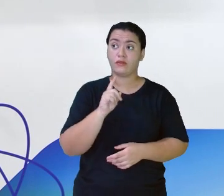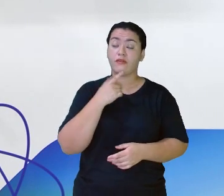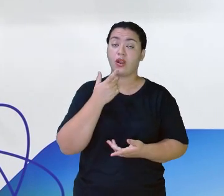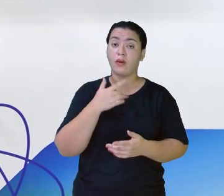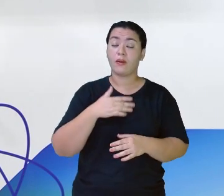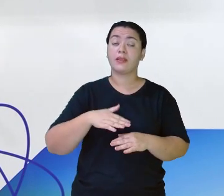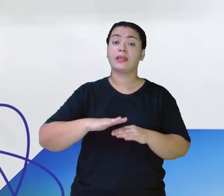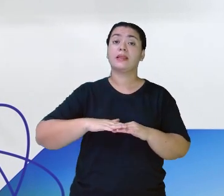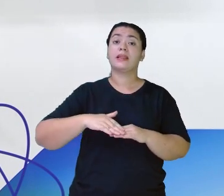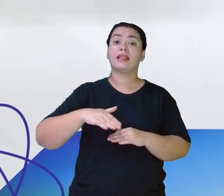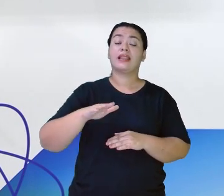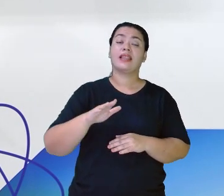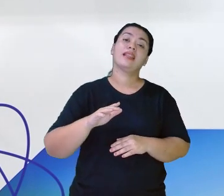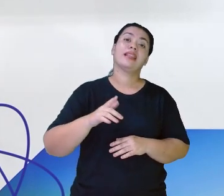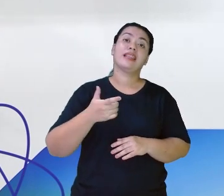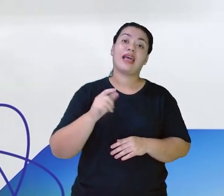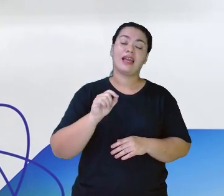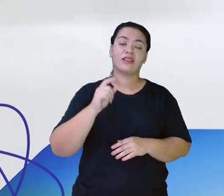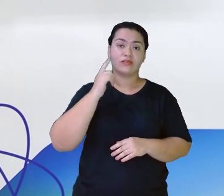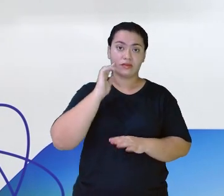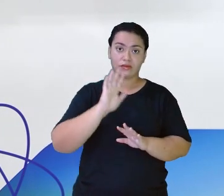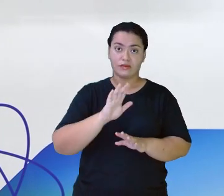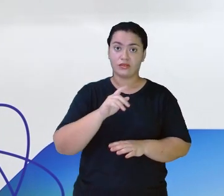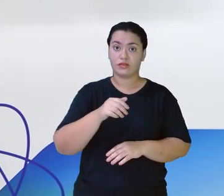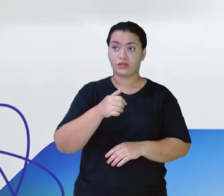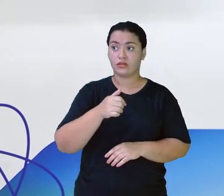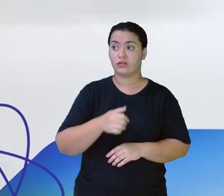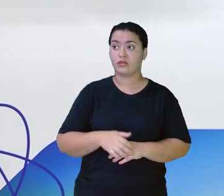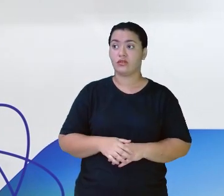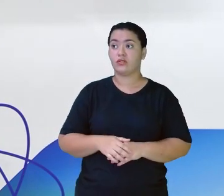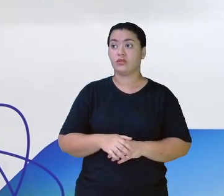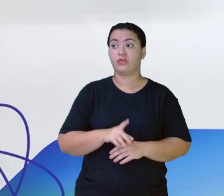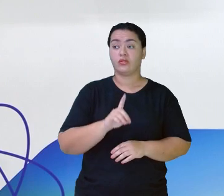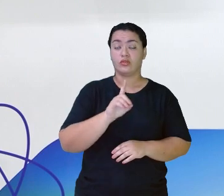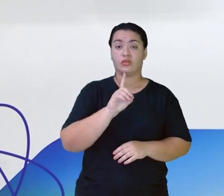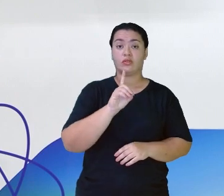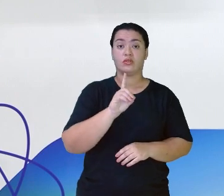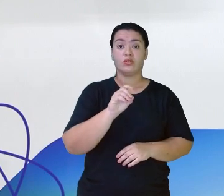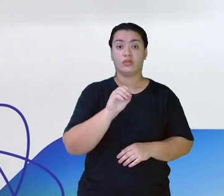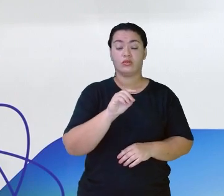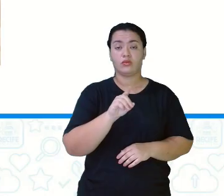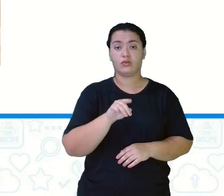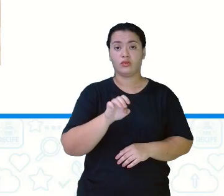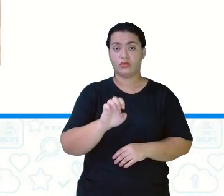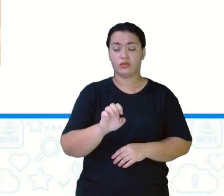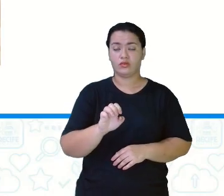de 10, aí a gente lê assim, ó, lê o número de cima, 12,